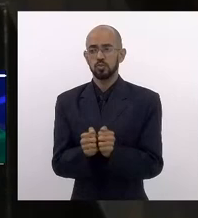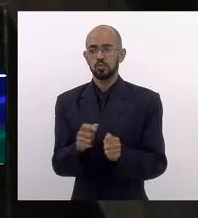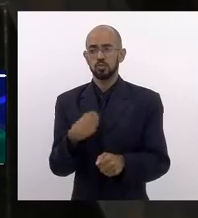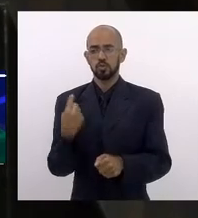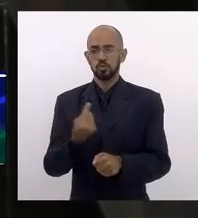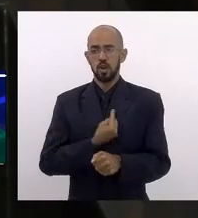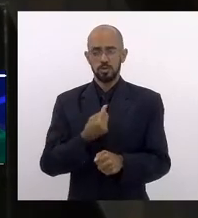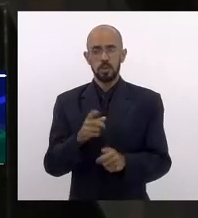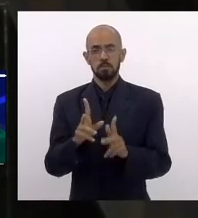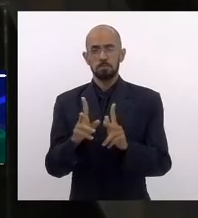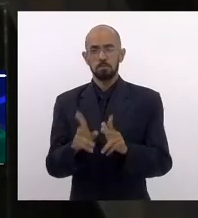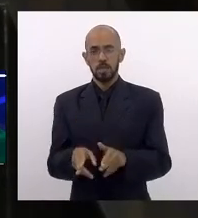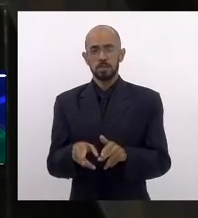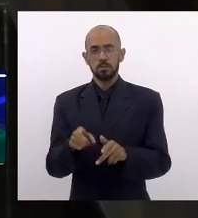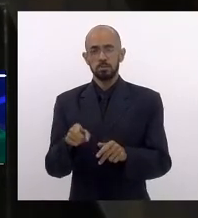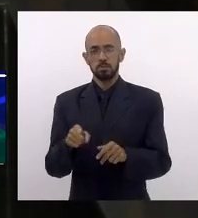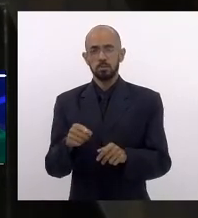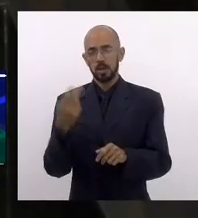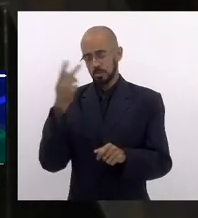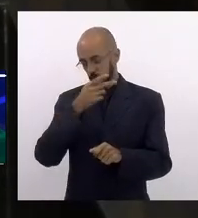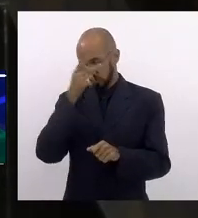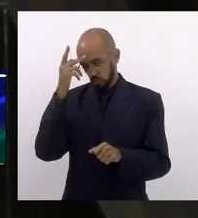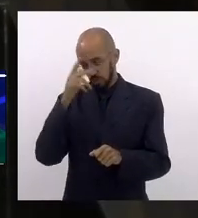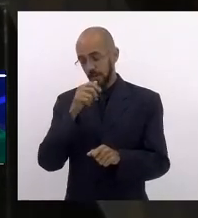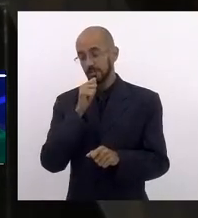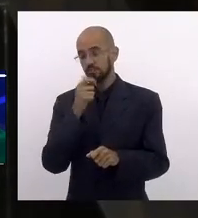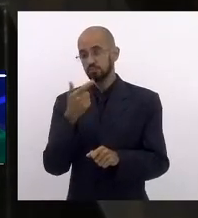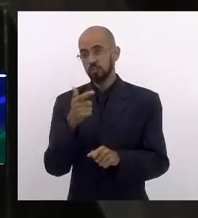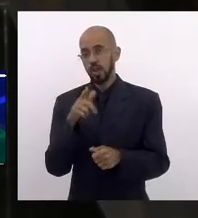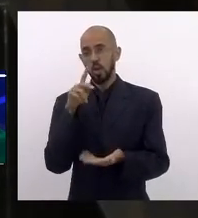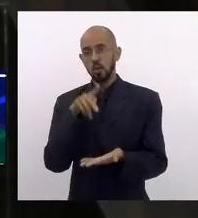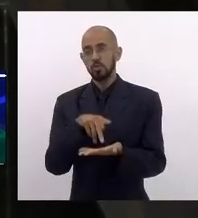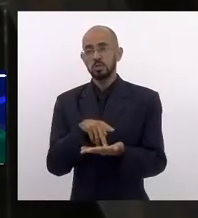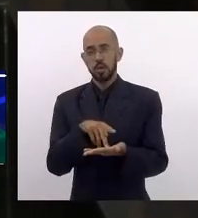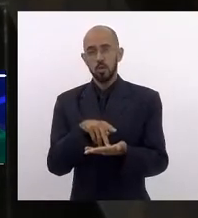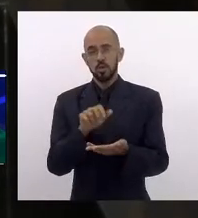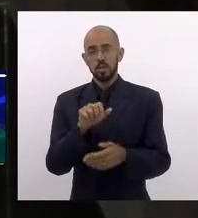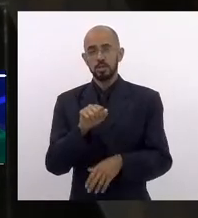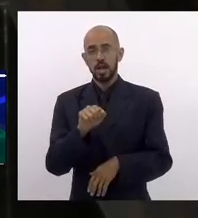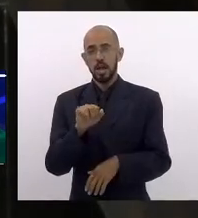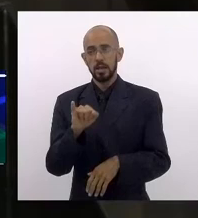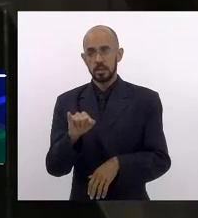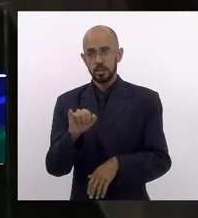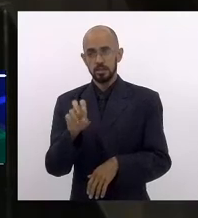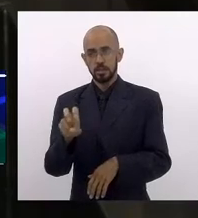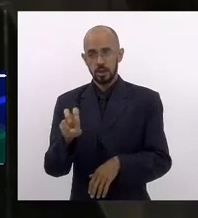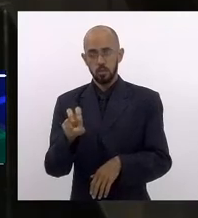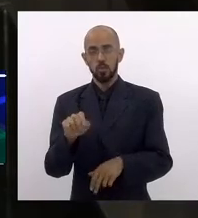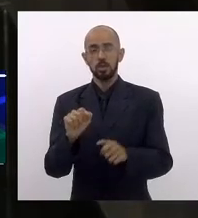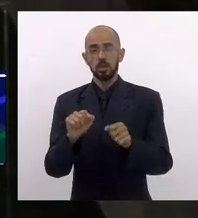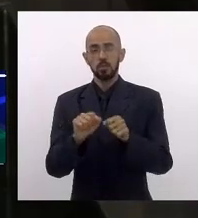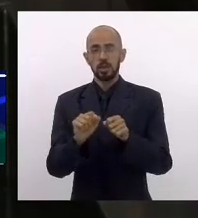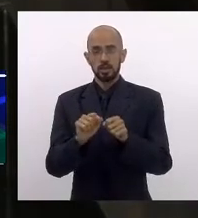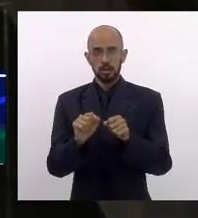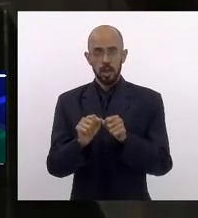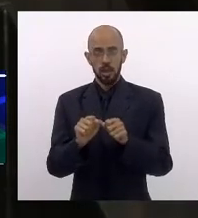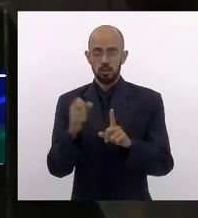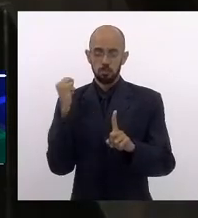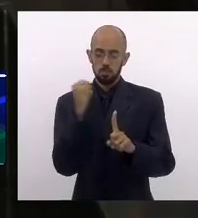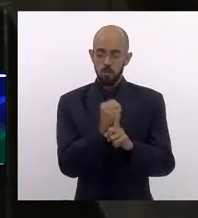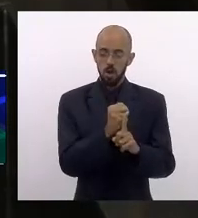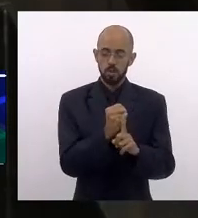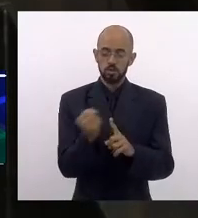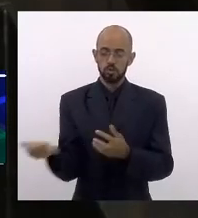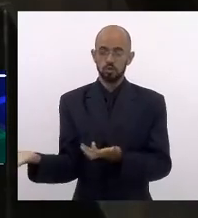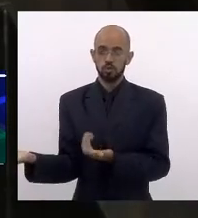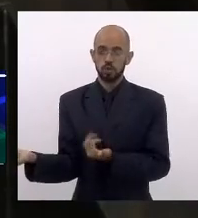mesmo que não tenham sido oficializados, e esses atos institucionais têm matado muito jovem, matado muito